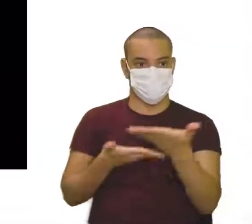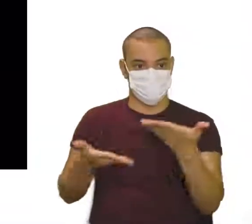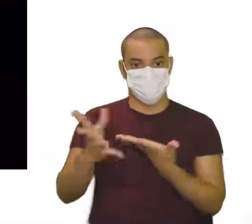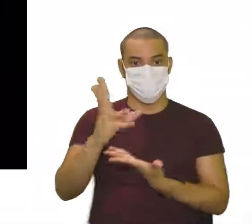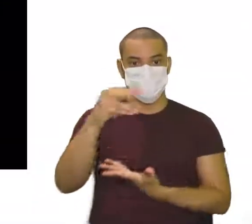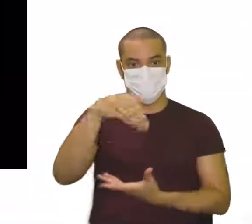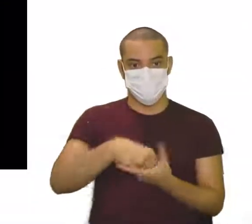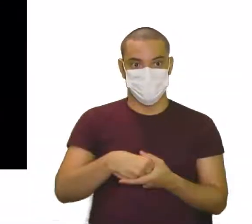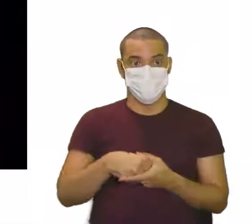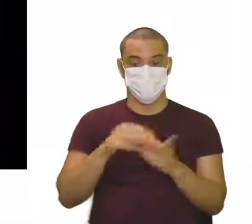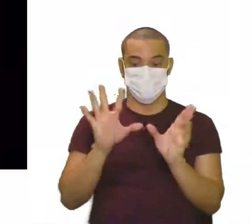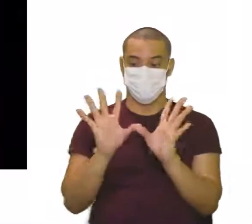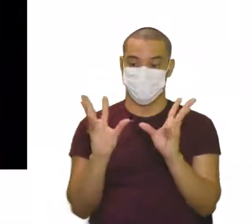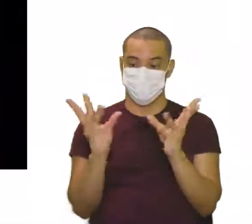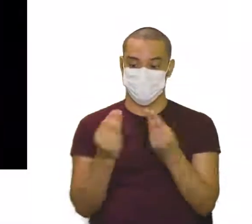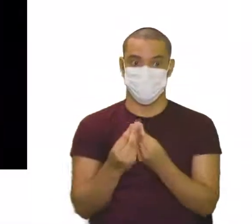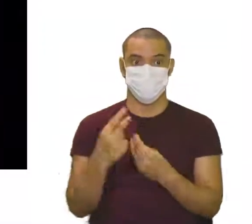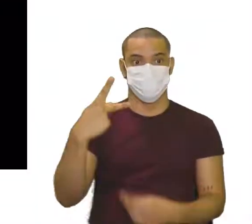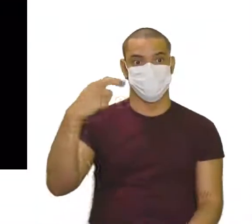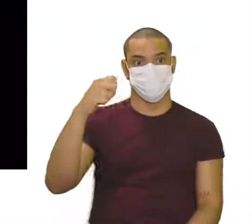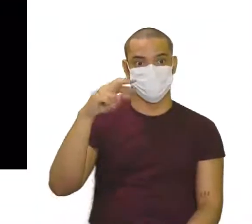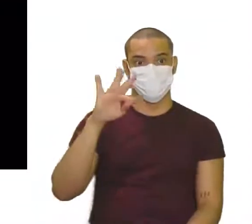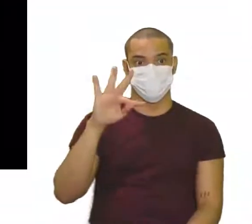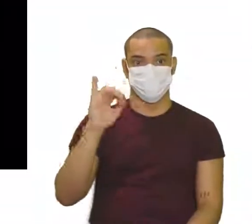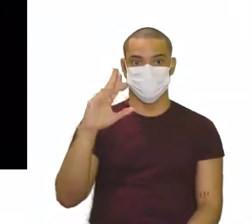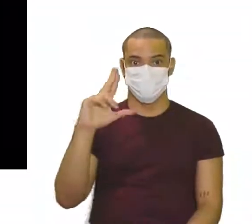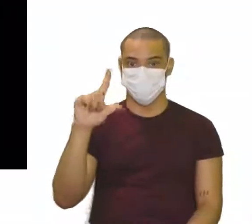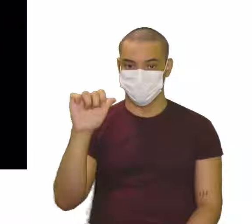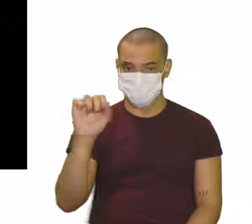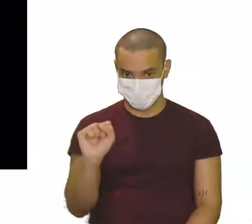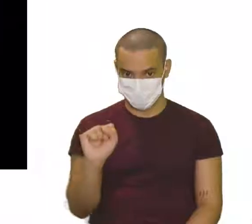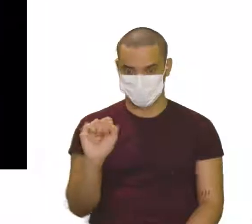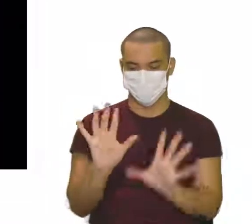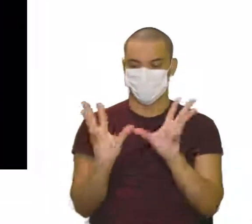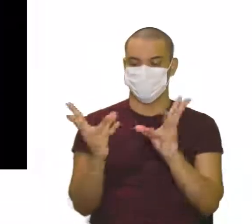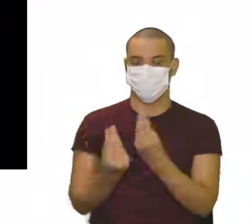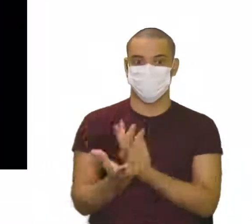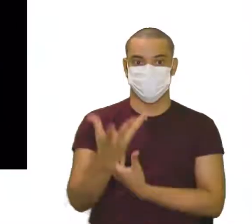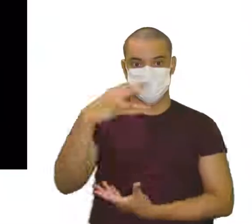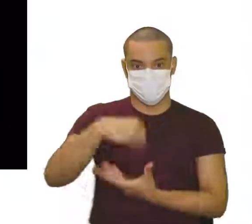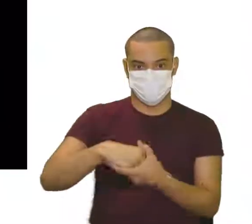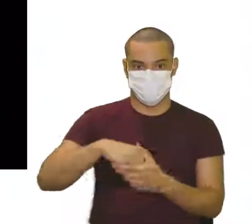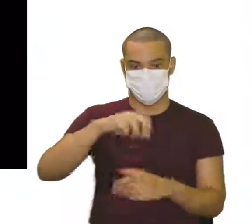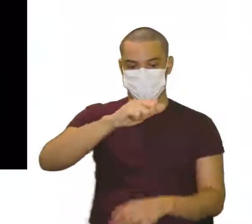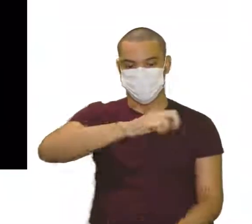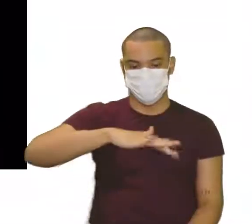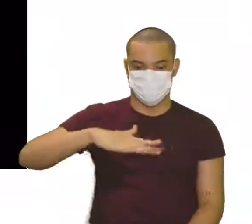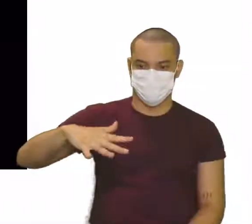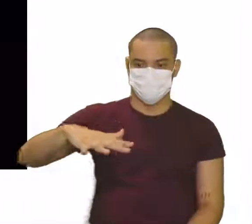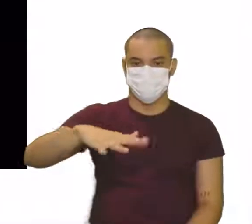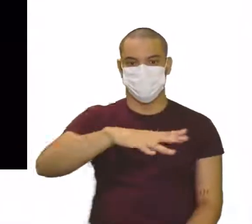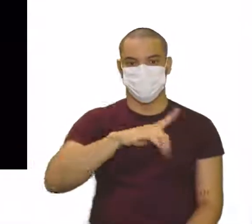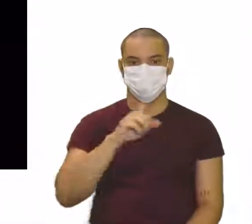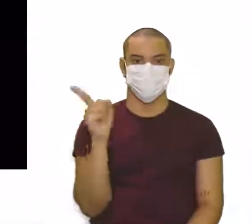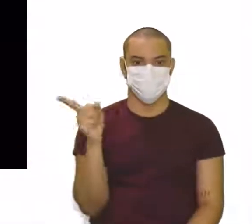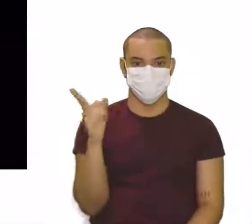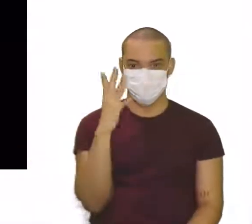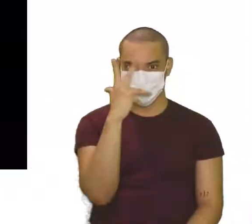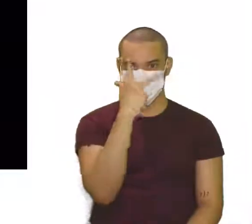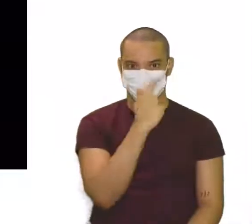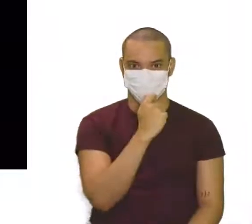trabalhando com partículas, tá, pessoal? Partículas carregadas dentro de um campo. Olha só como é que elas ficam. Que bonitinho,